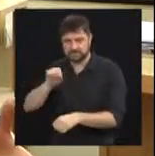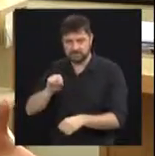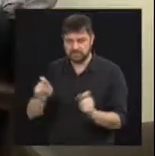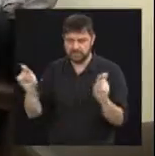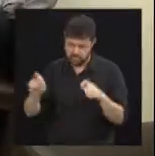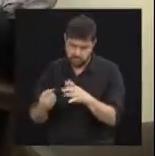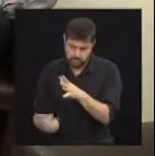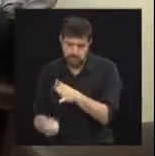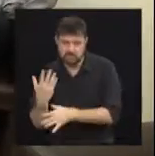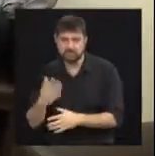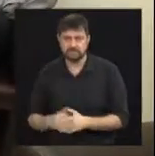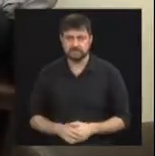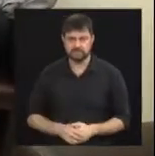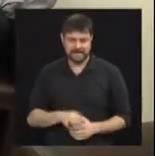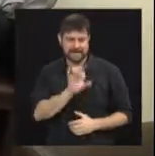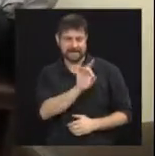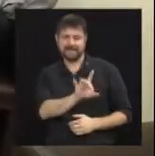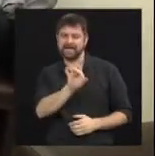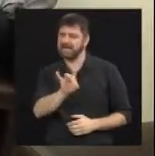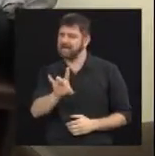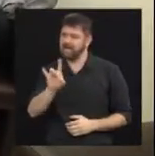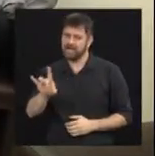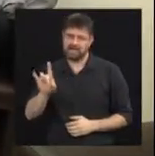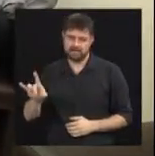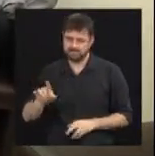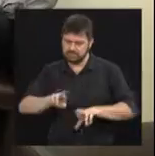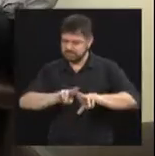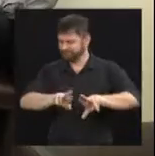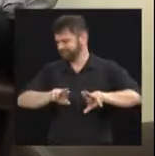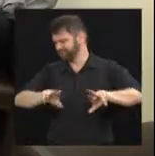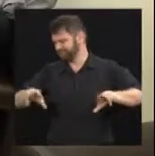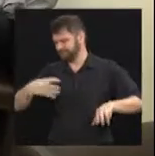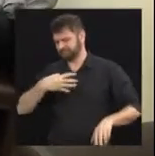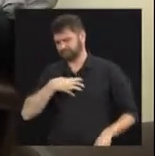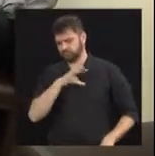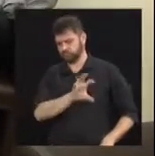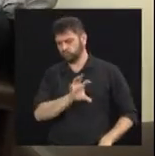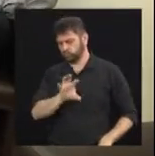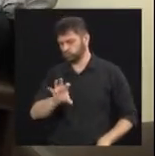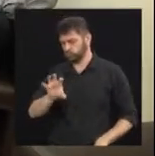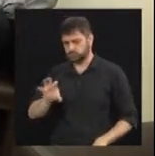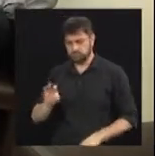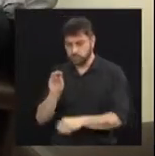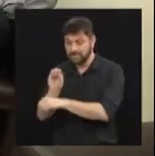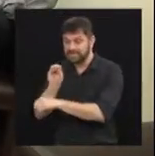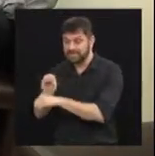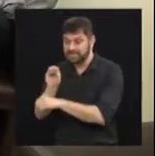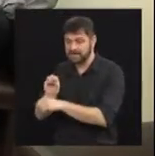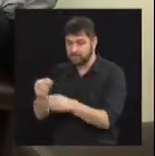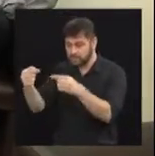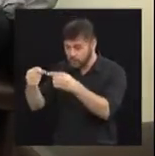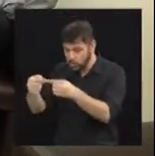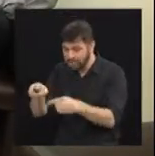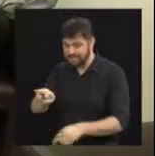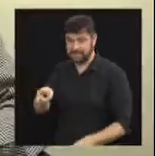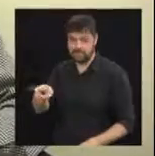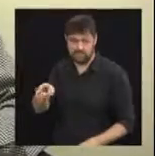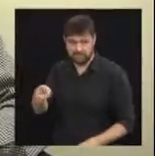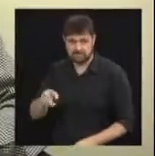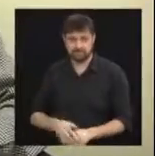podem existir. É muito individual. É muito individual, depende muito do tratamento que se indica ao